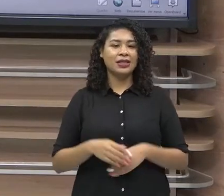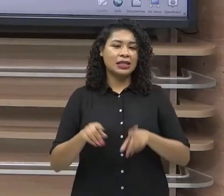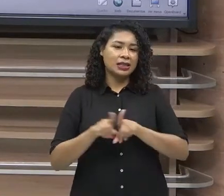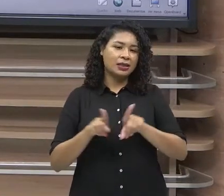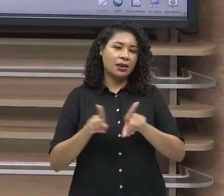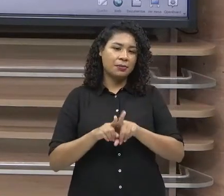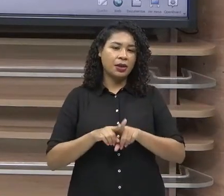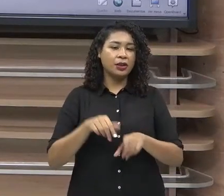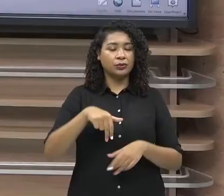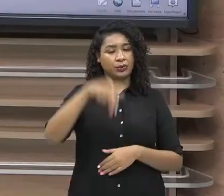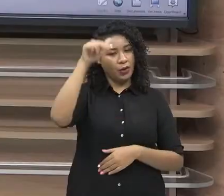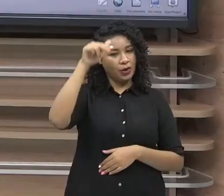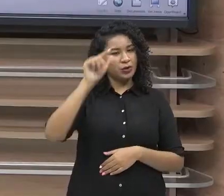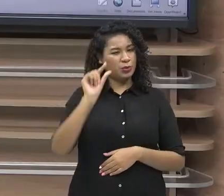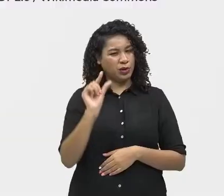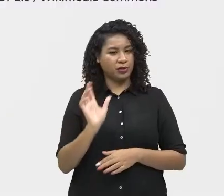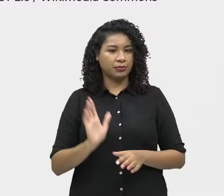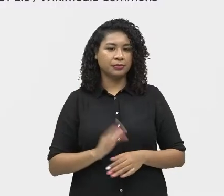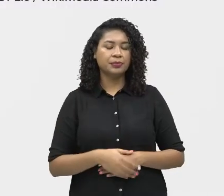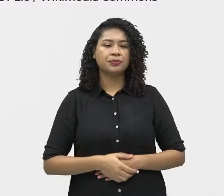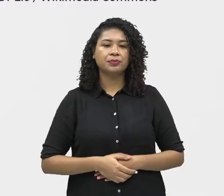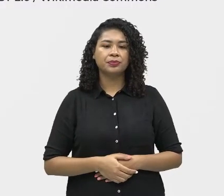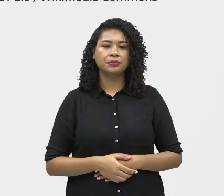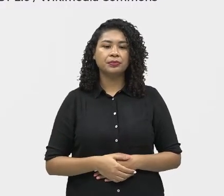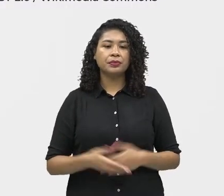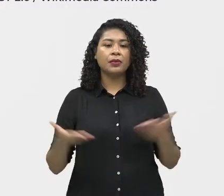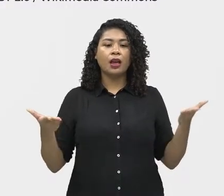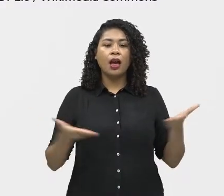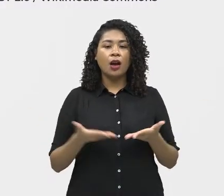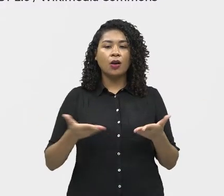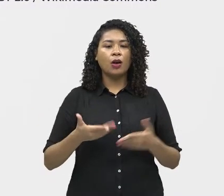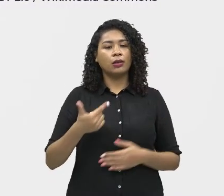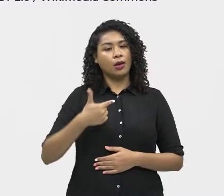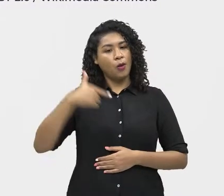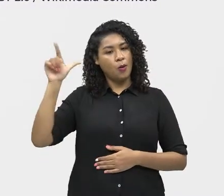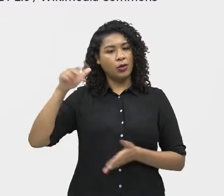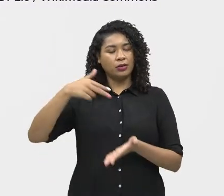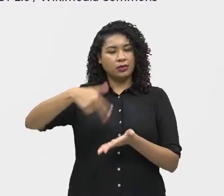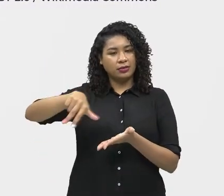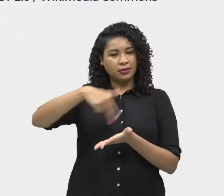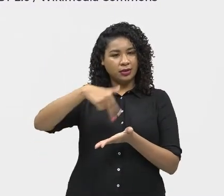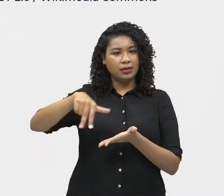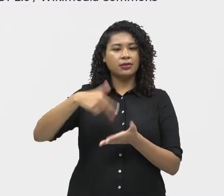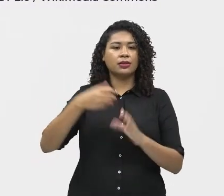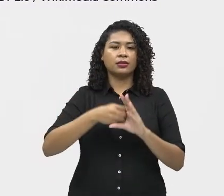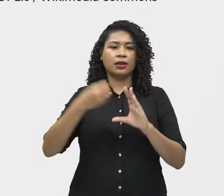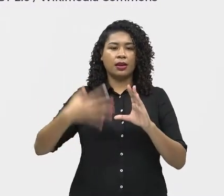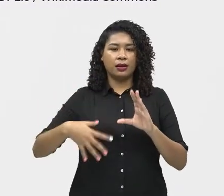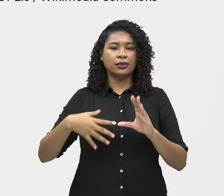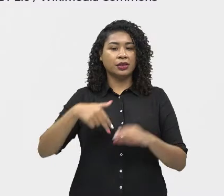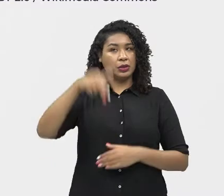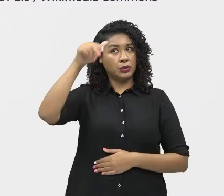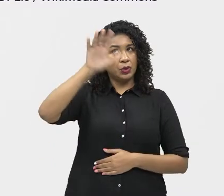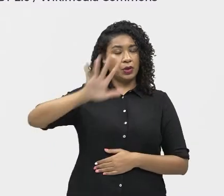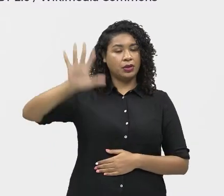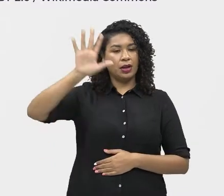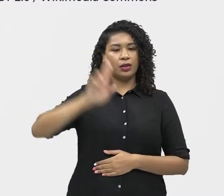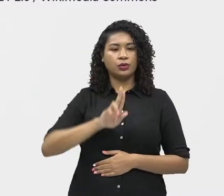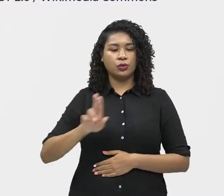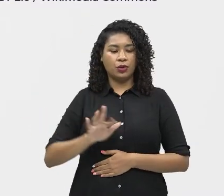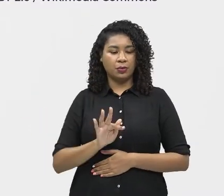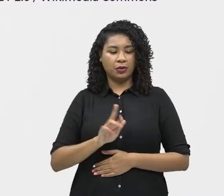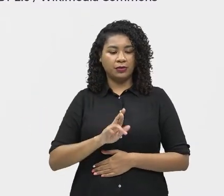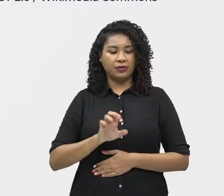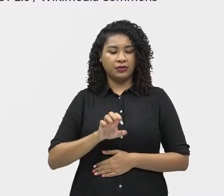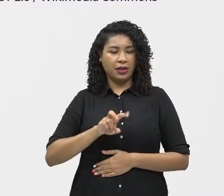também do norte. E vamos agora ver mais uma dança que caracteriza o nordeste brasileiro, que é o frevo.